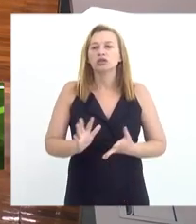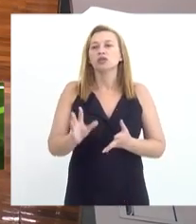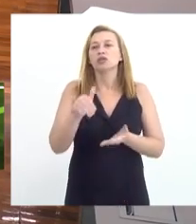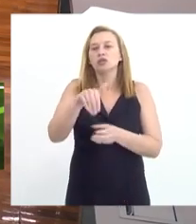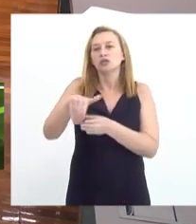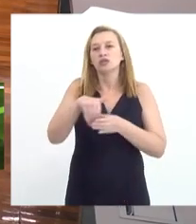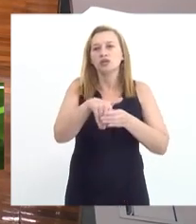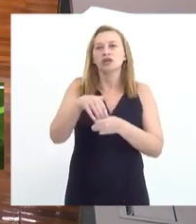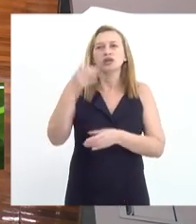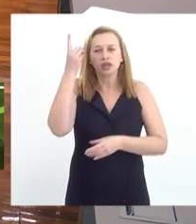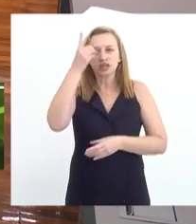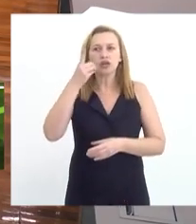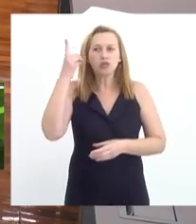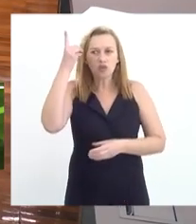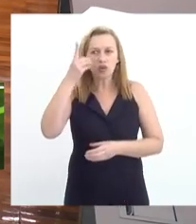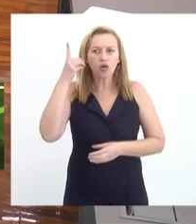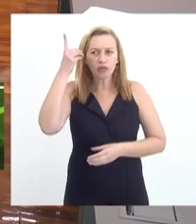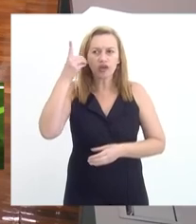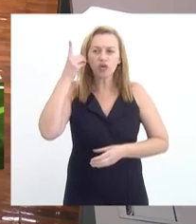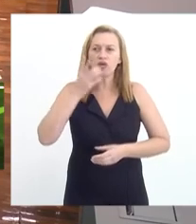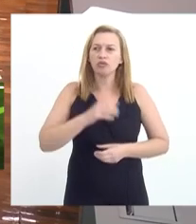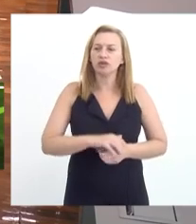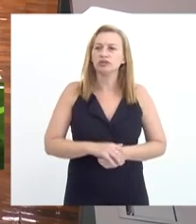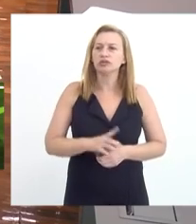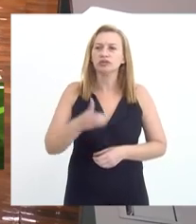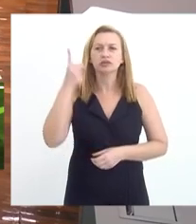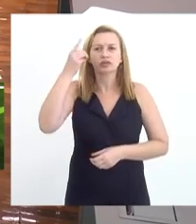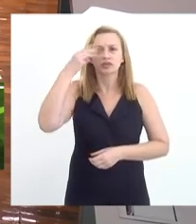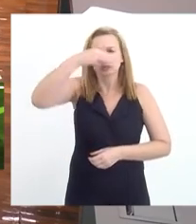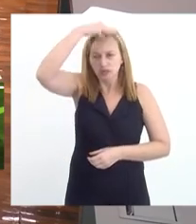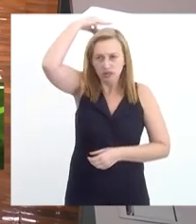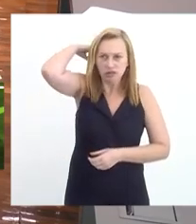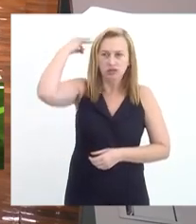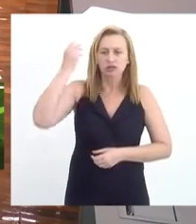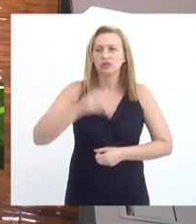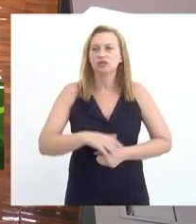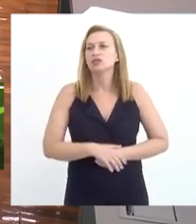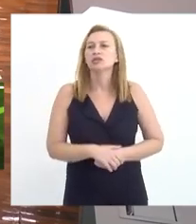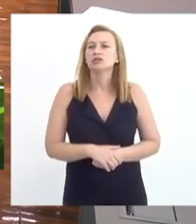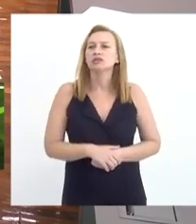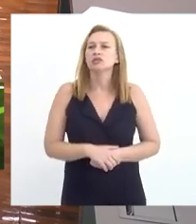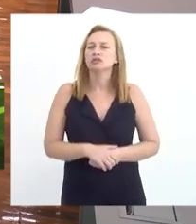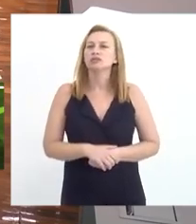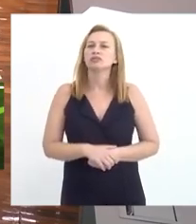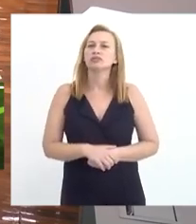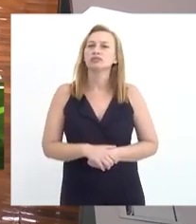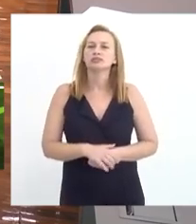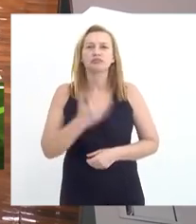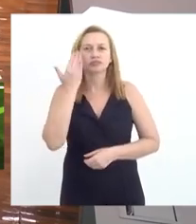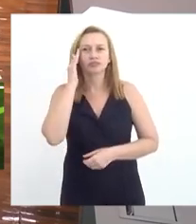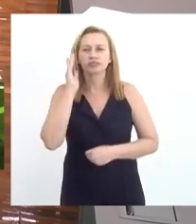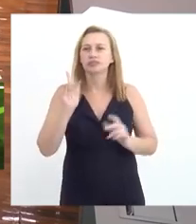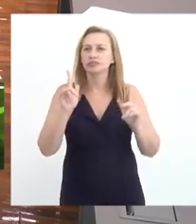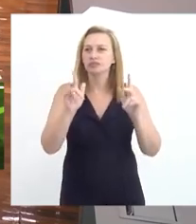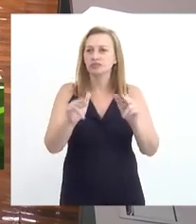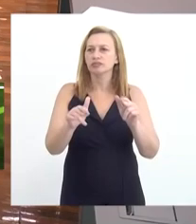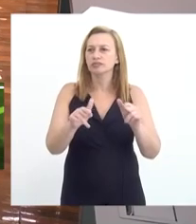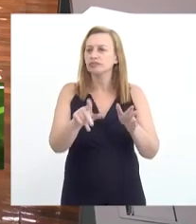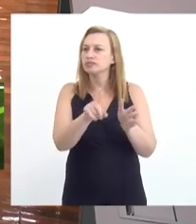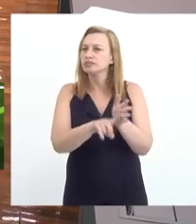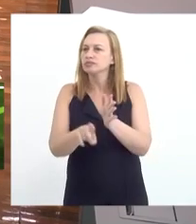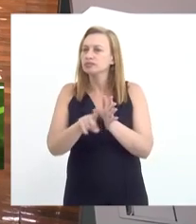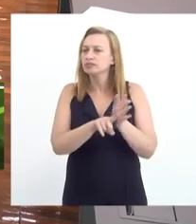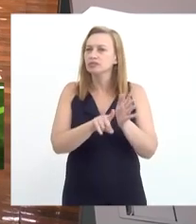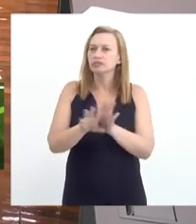voto Dos deputados Questão de conversar Com o deputado Marcio Pacheco O que a gente está fazendo Aqui é um esforço De entendimento Para a gente Reduzir